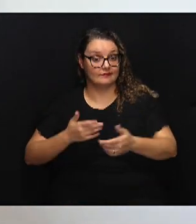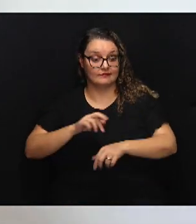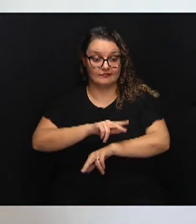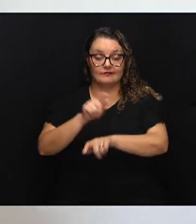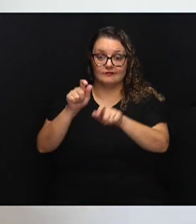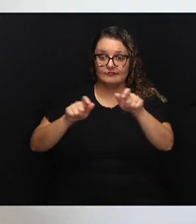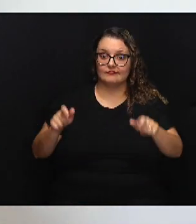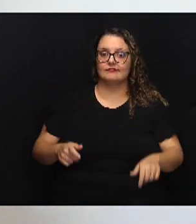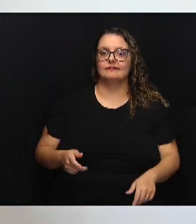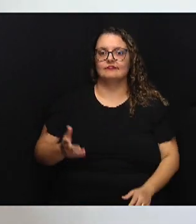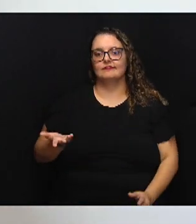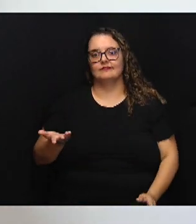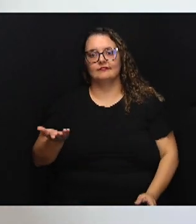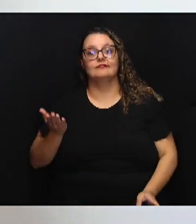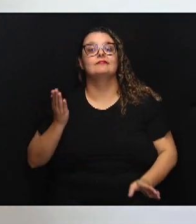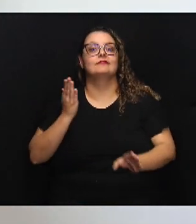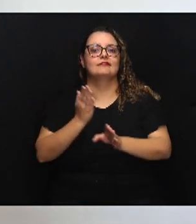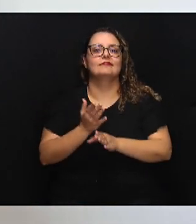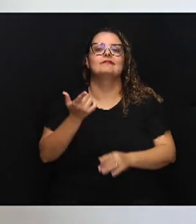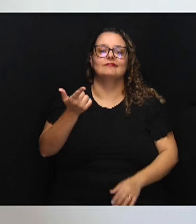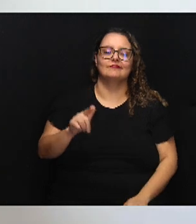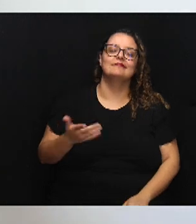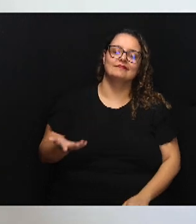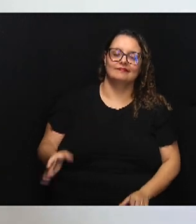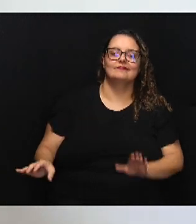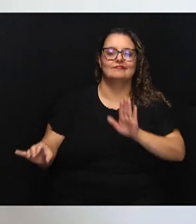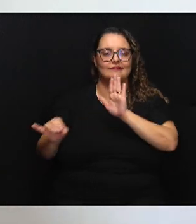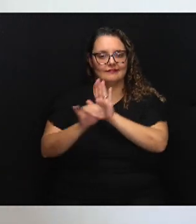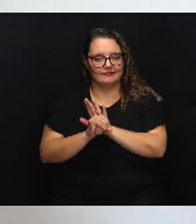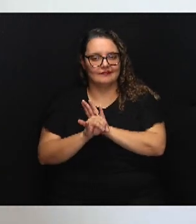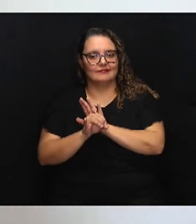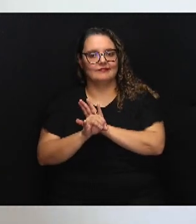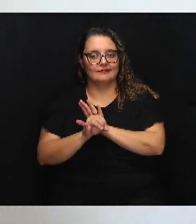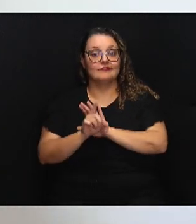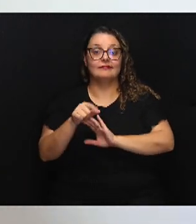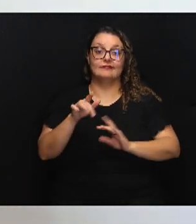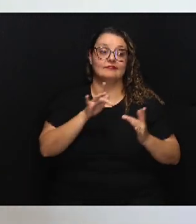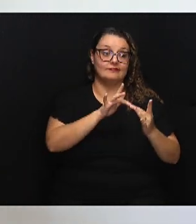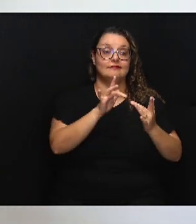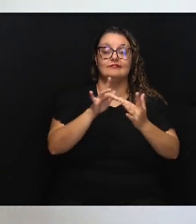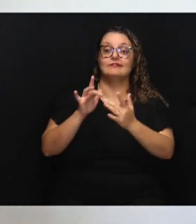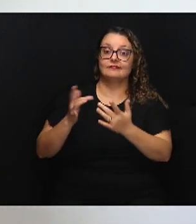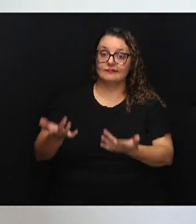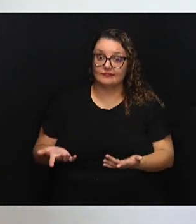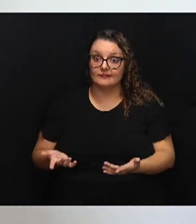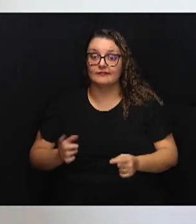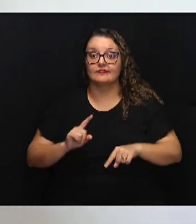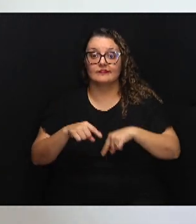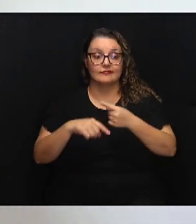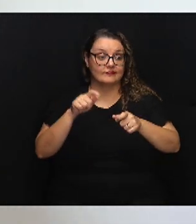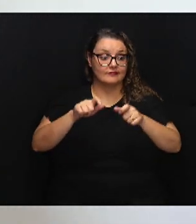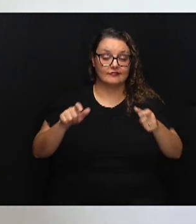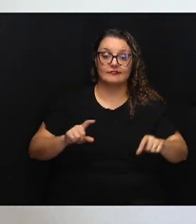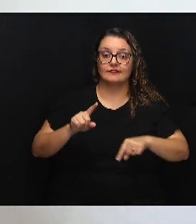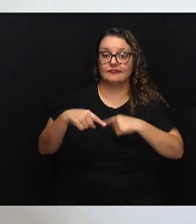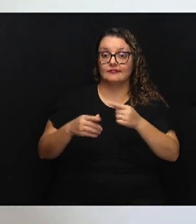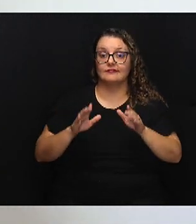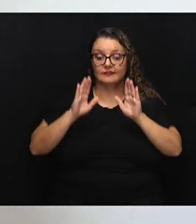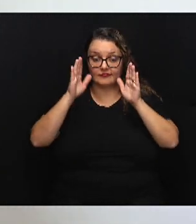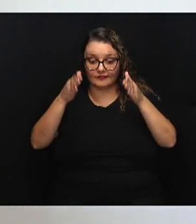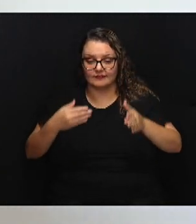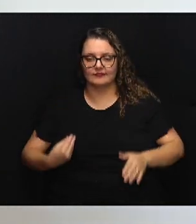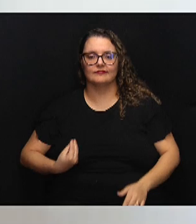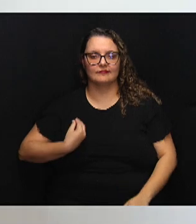se encontram, né? Se reencontra a identidade através desse contato com outras pessoas, outras formas de